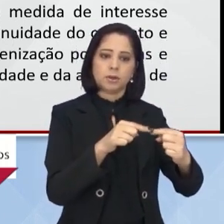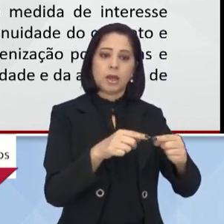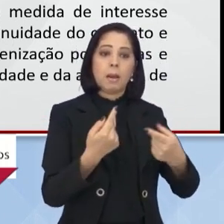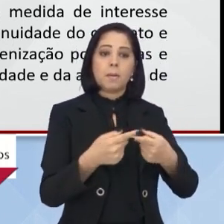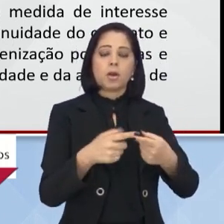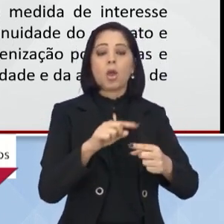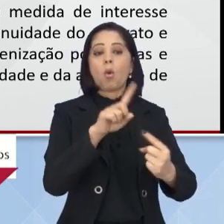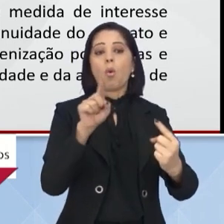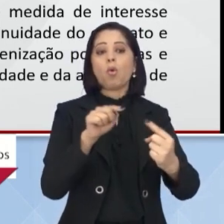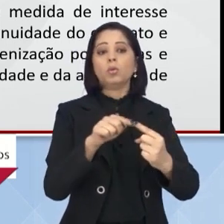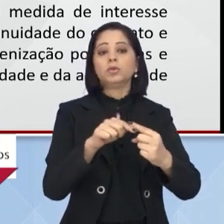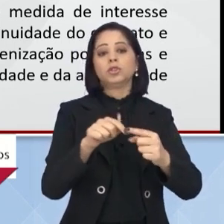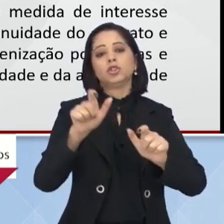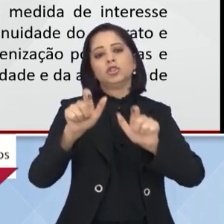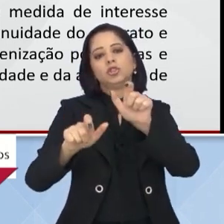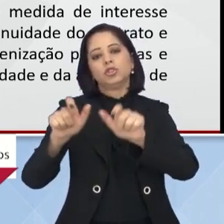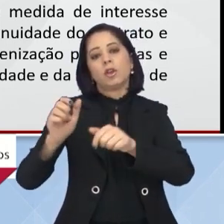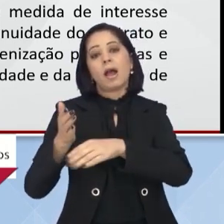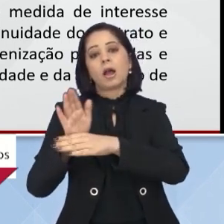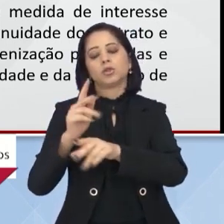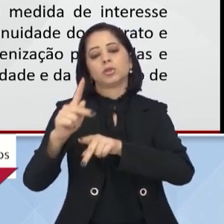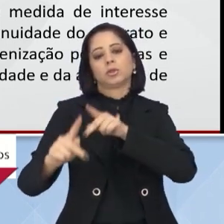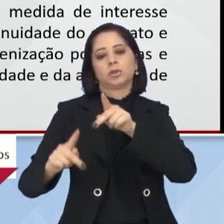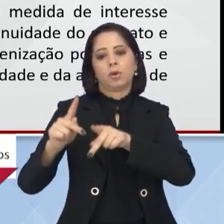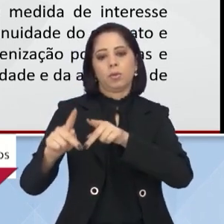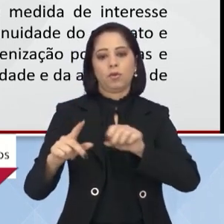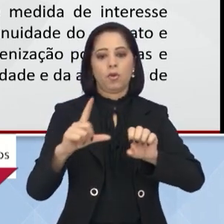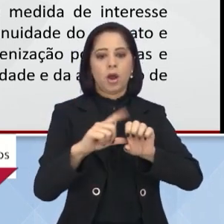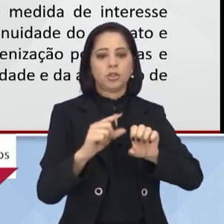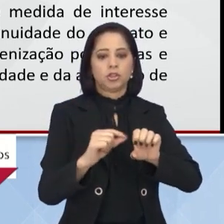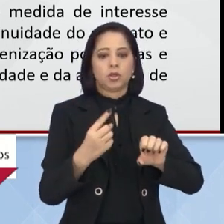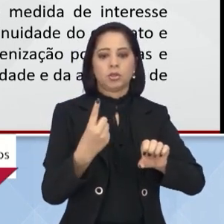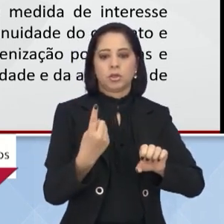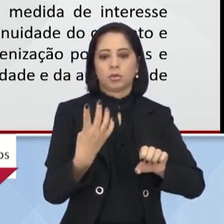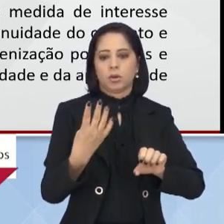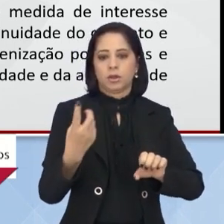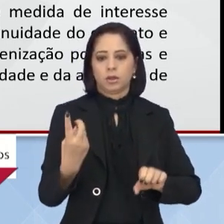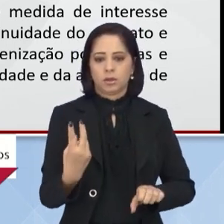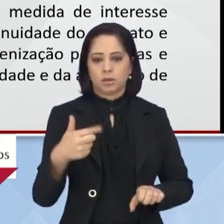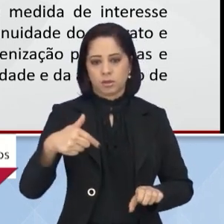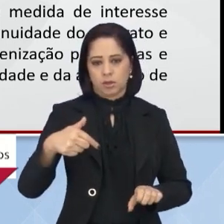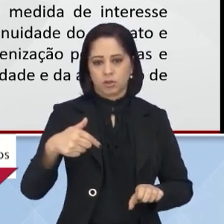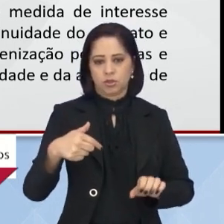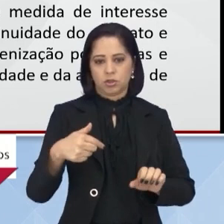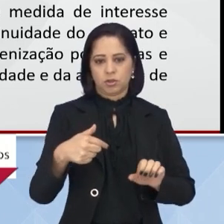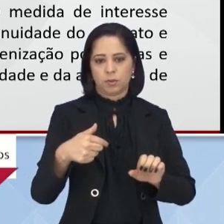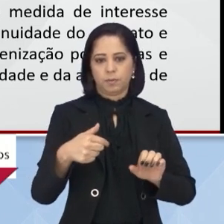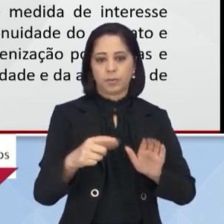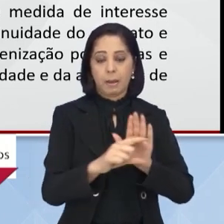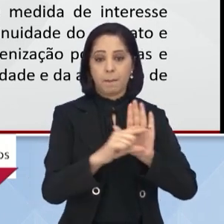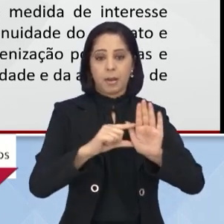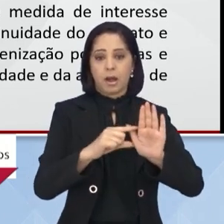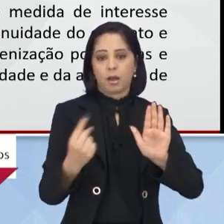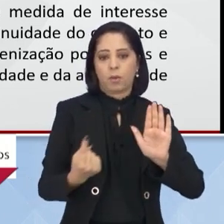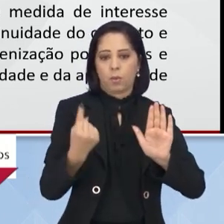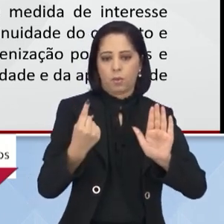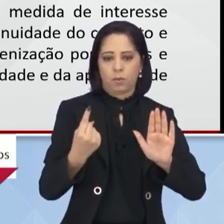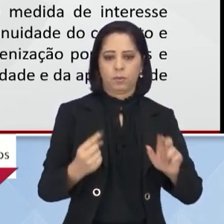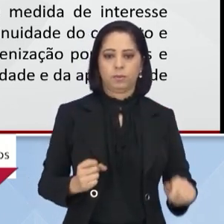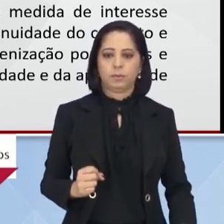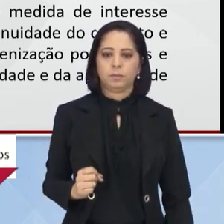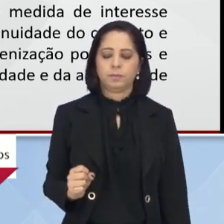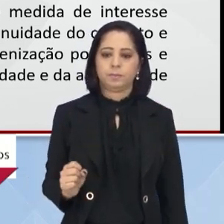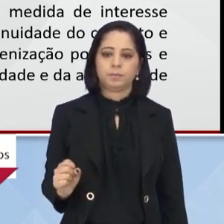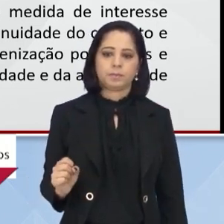público esse isso tá Expresso no artigo 147 parágrafo único também uma grande inovação da lei né